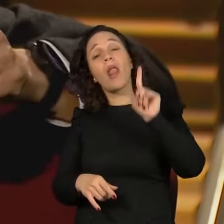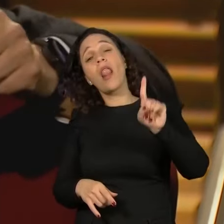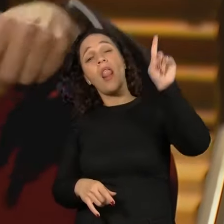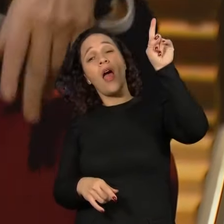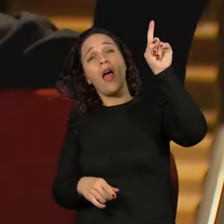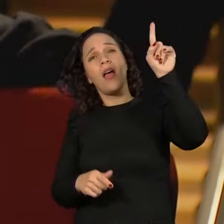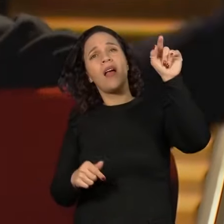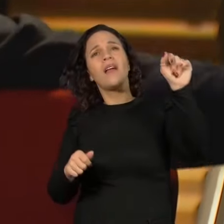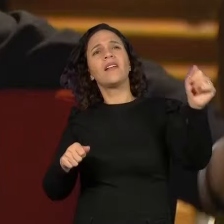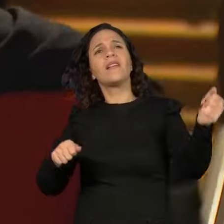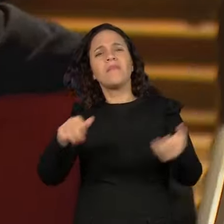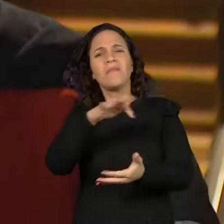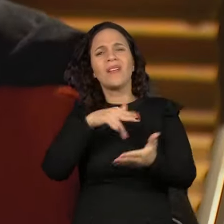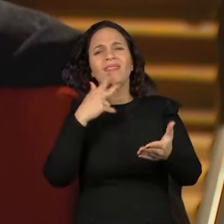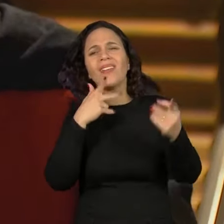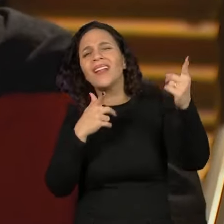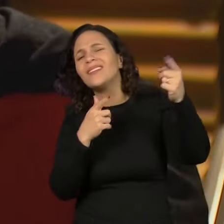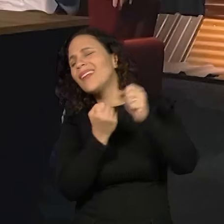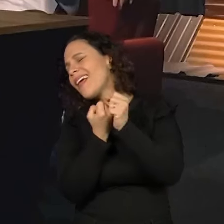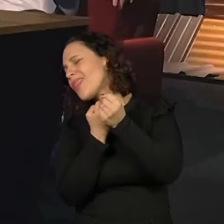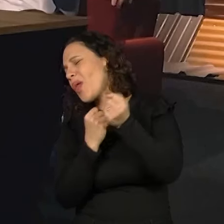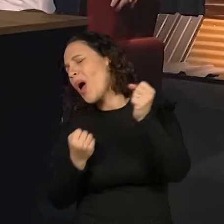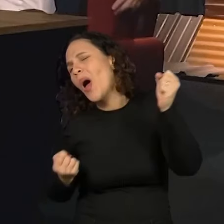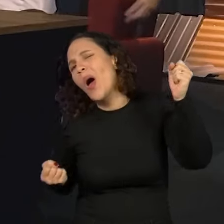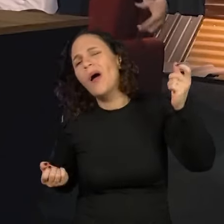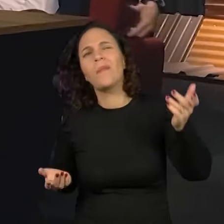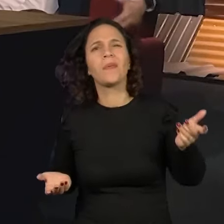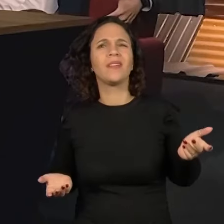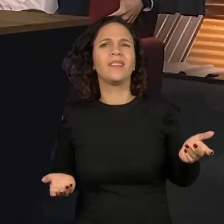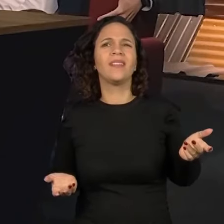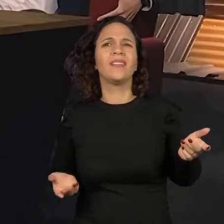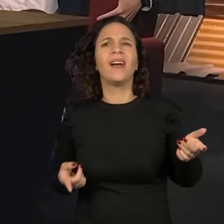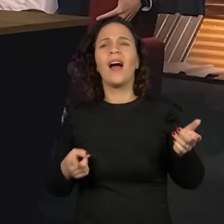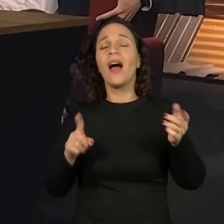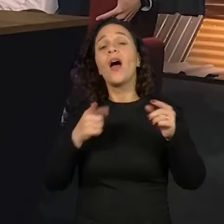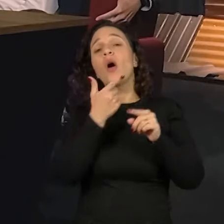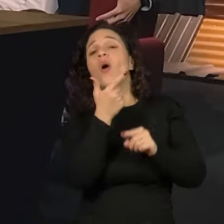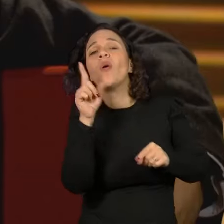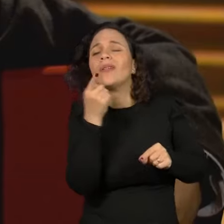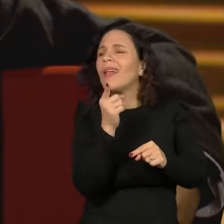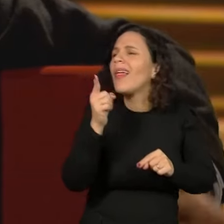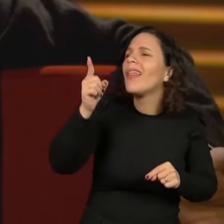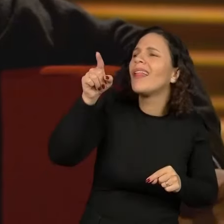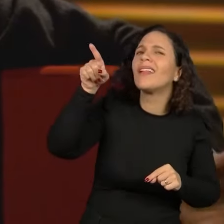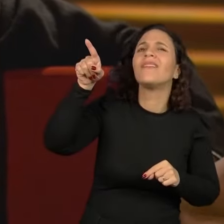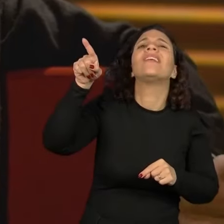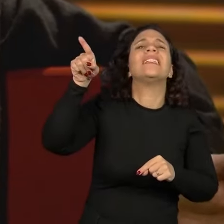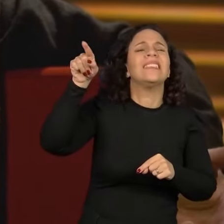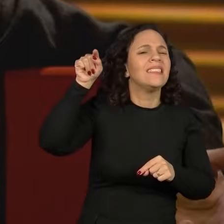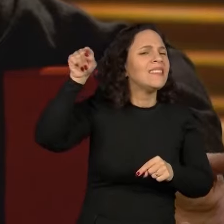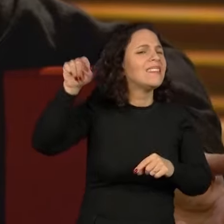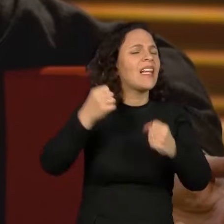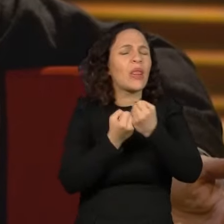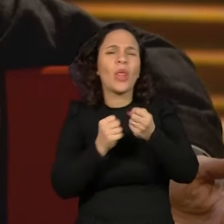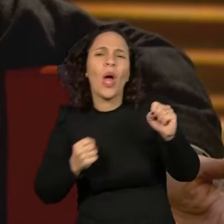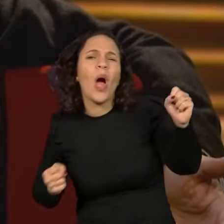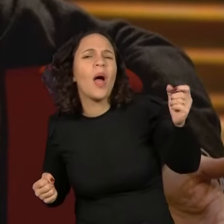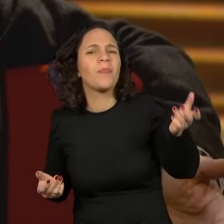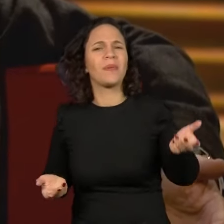e diz isso é Grande para aí você pega lá no outro canto isso aqui é grande para